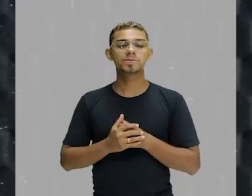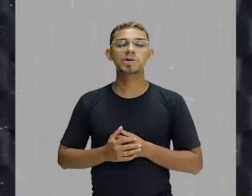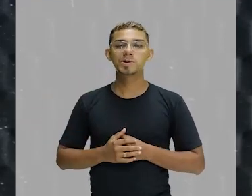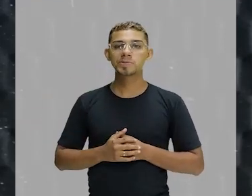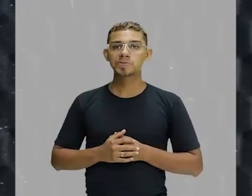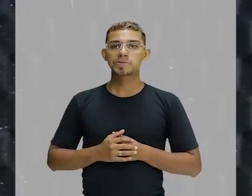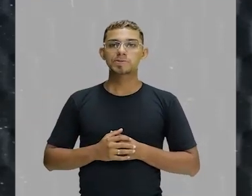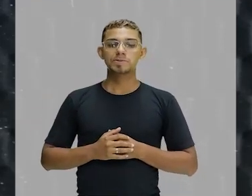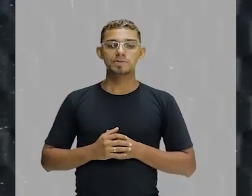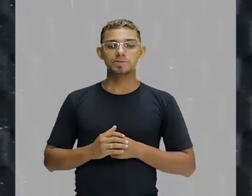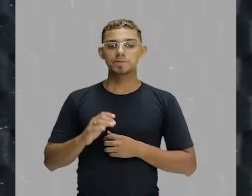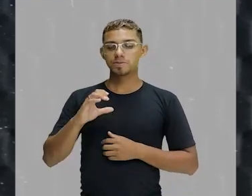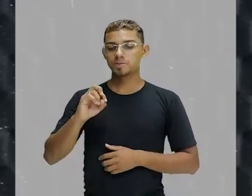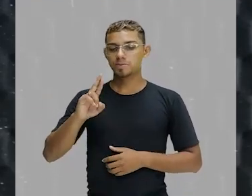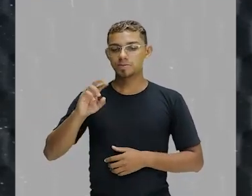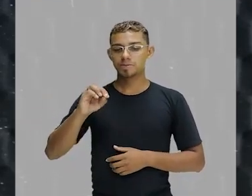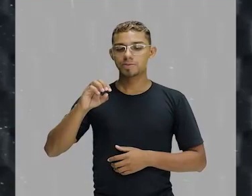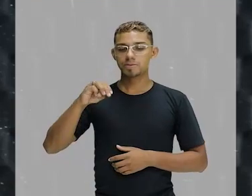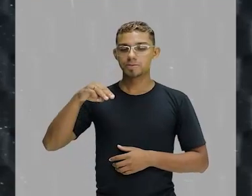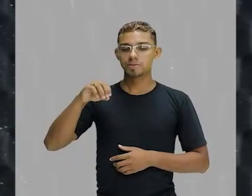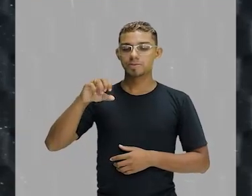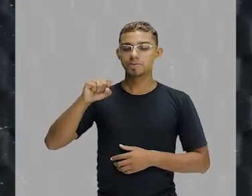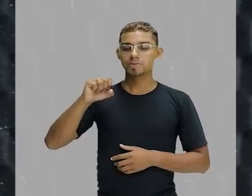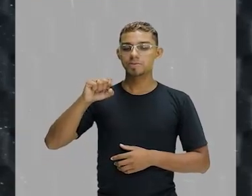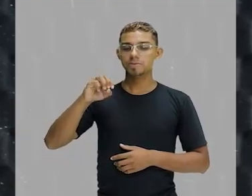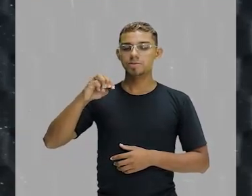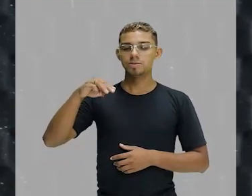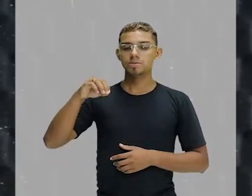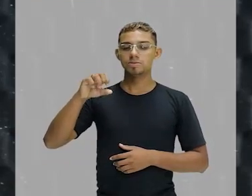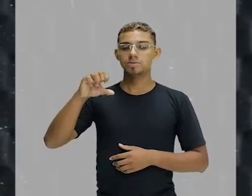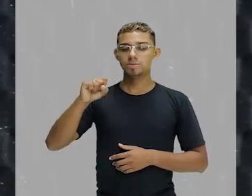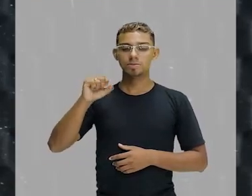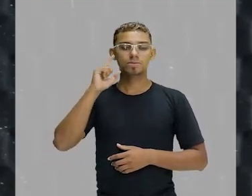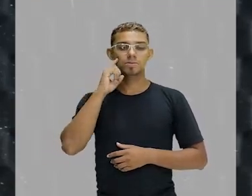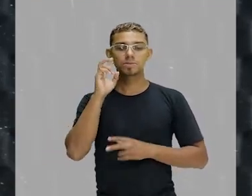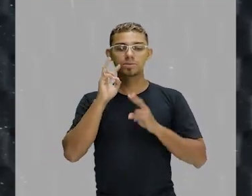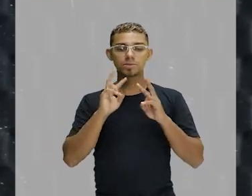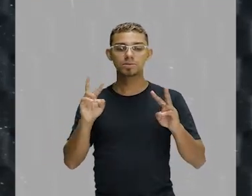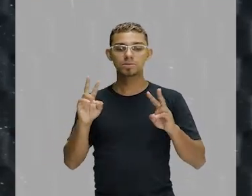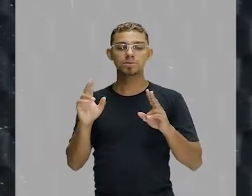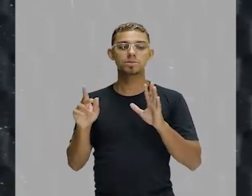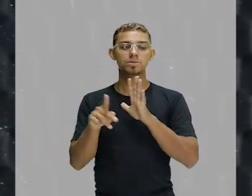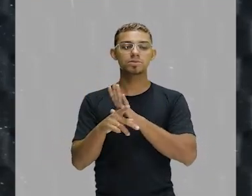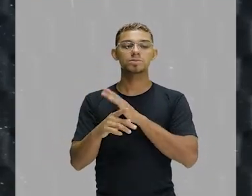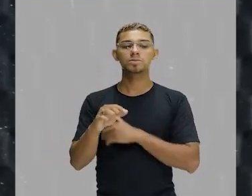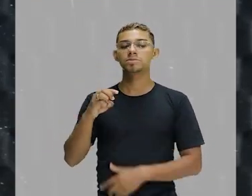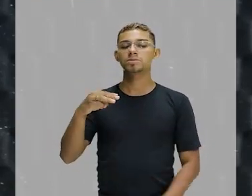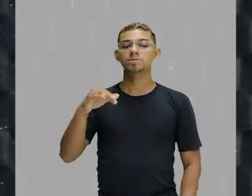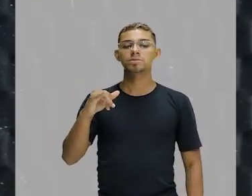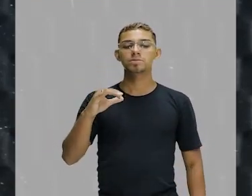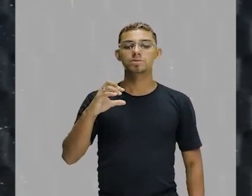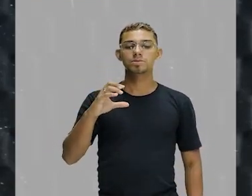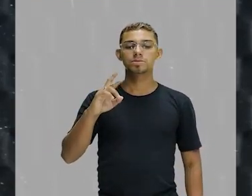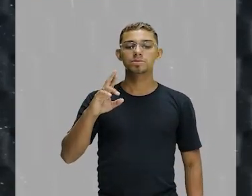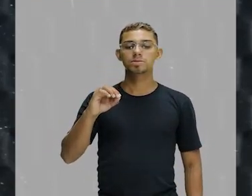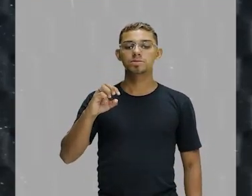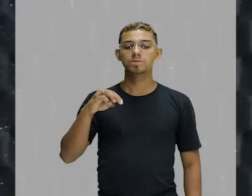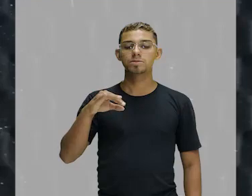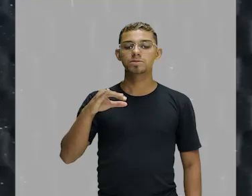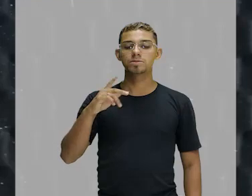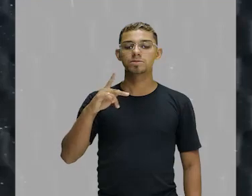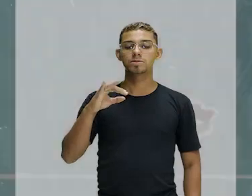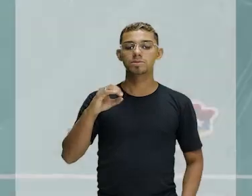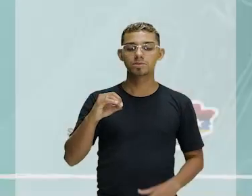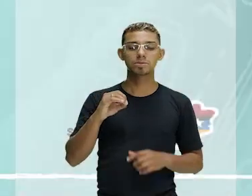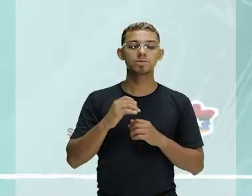os cromossomos eles vão estar mais grossos, mais espessos, mais visíveis ao microscópio. Depois do paquíteno, nós temos